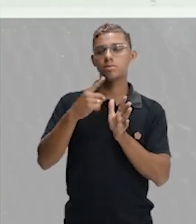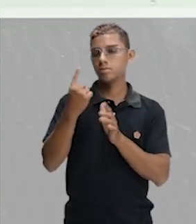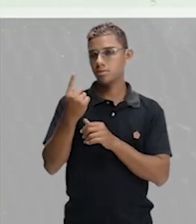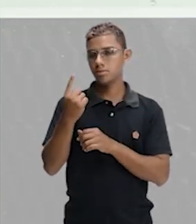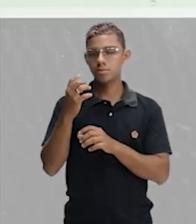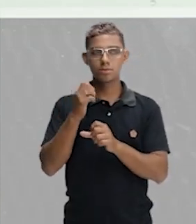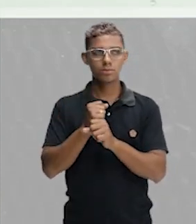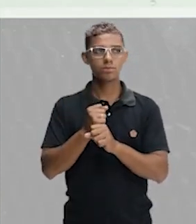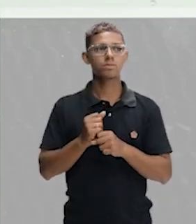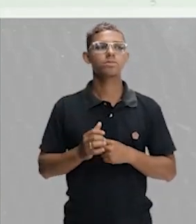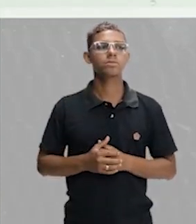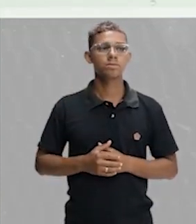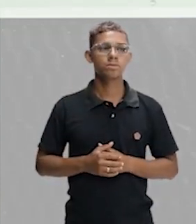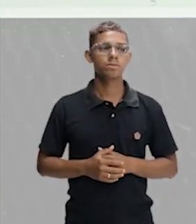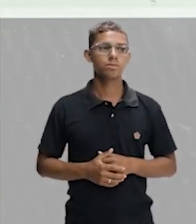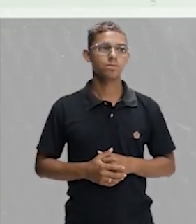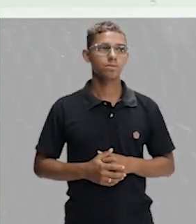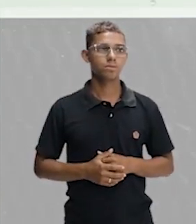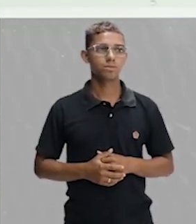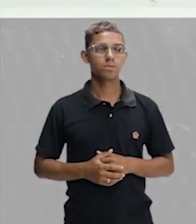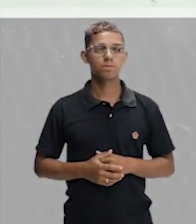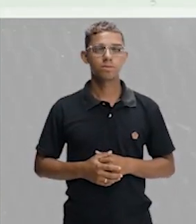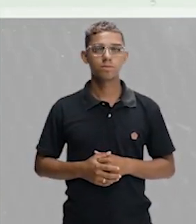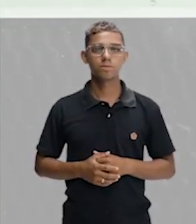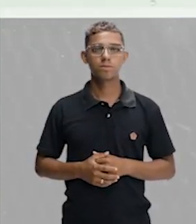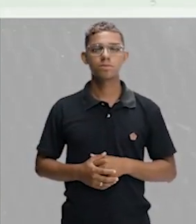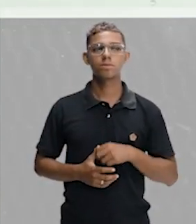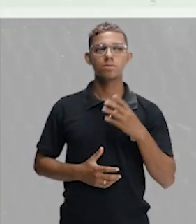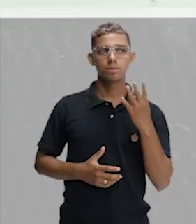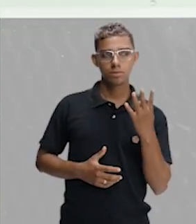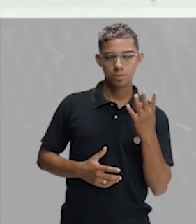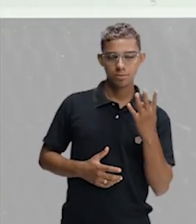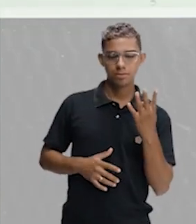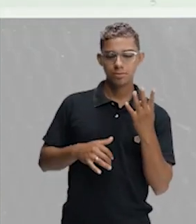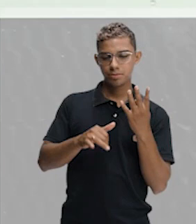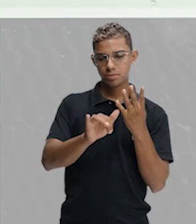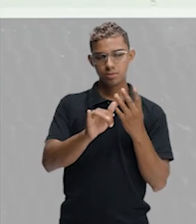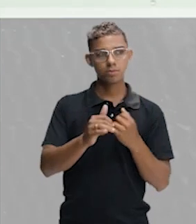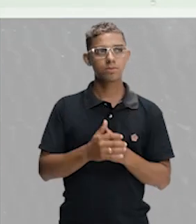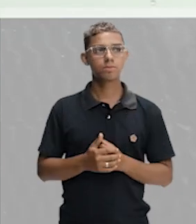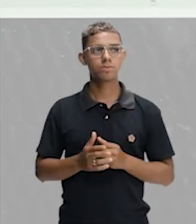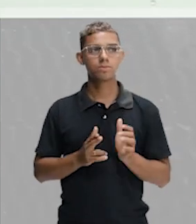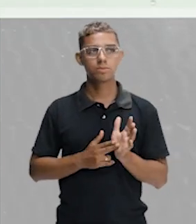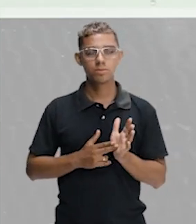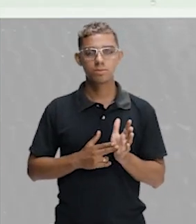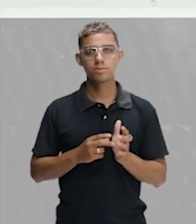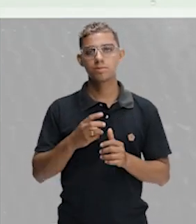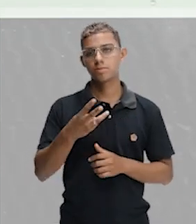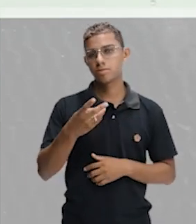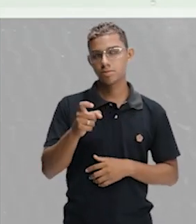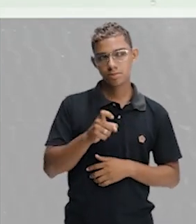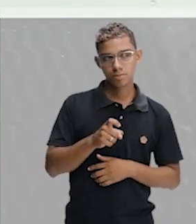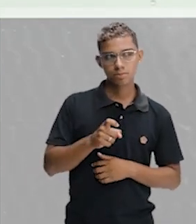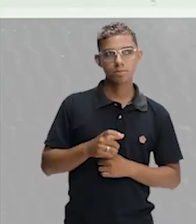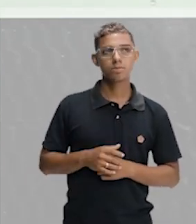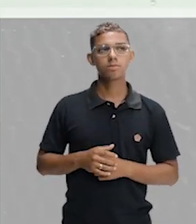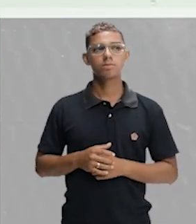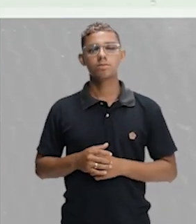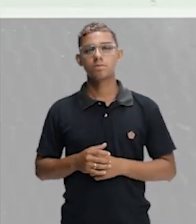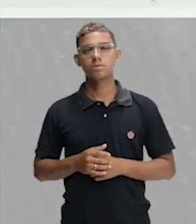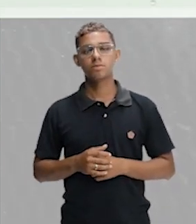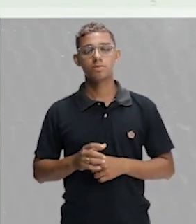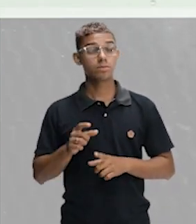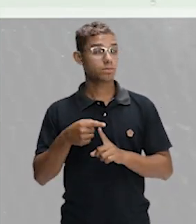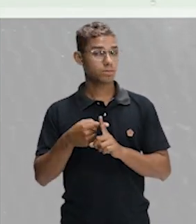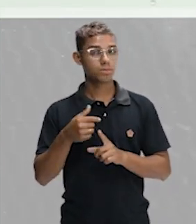pelo menos um vai ficar todo mundo positivo então vai ficar quatro Y igual a 3x